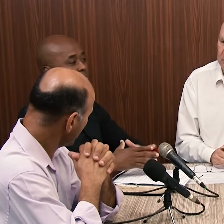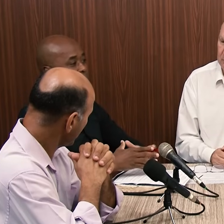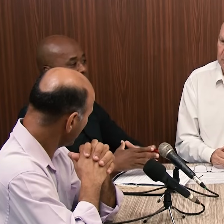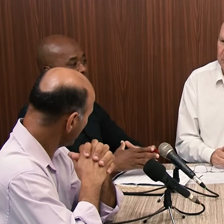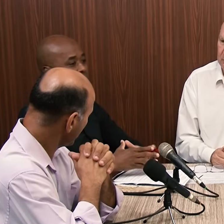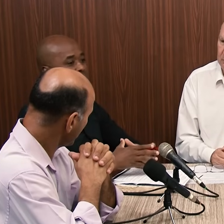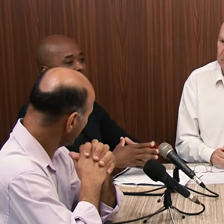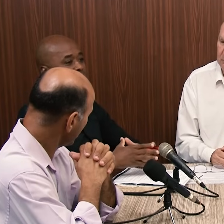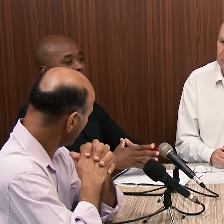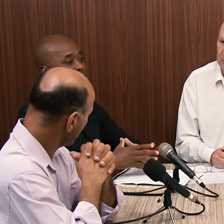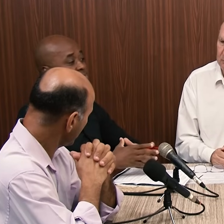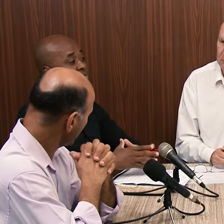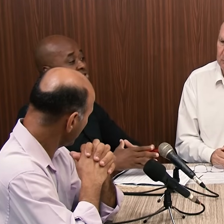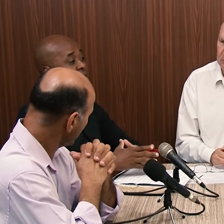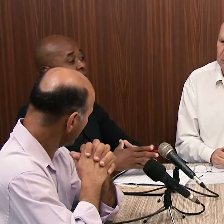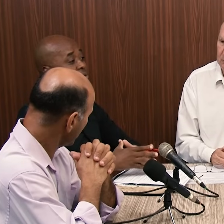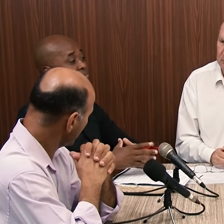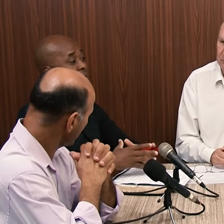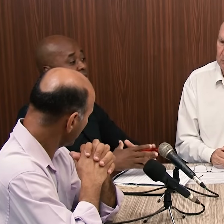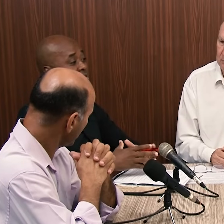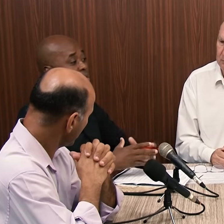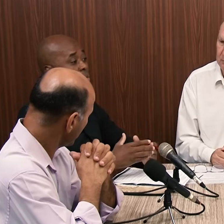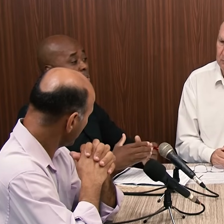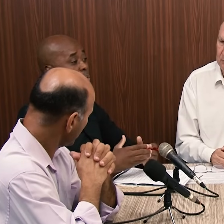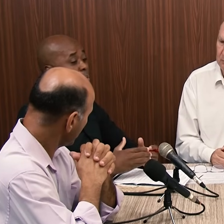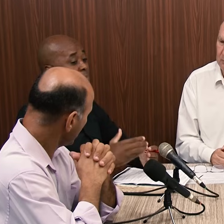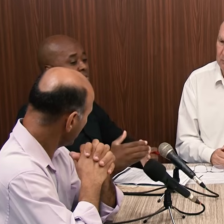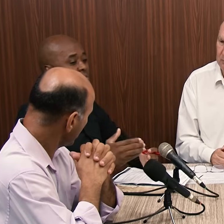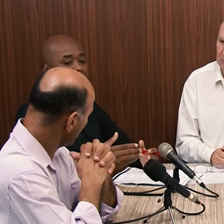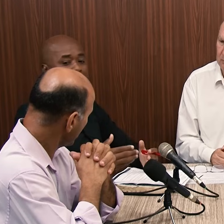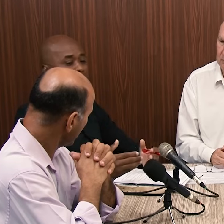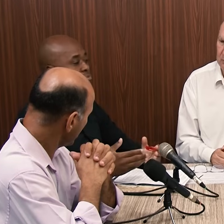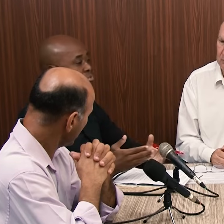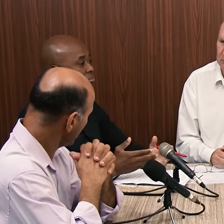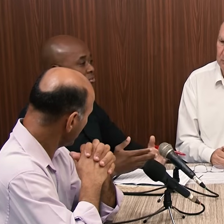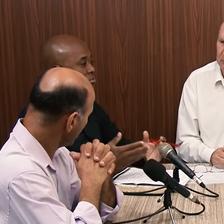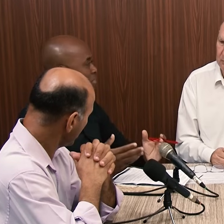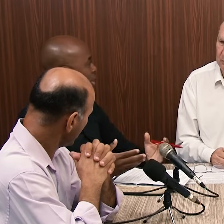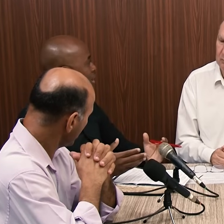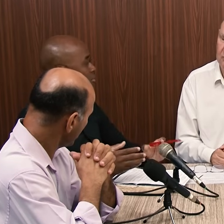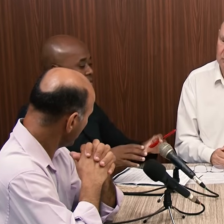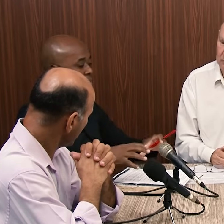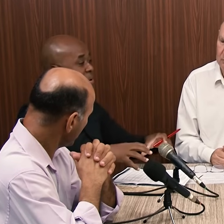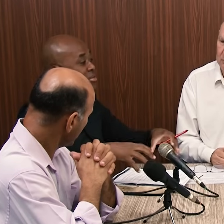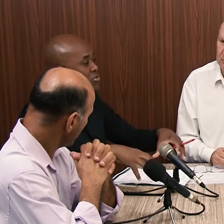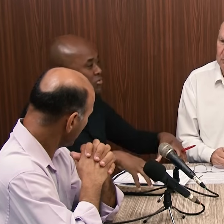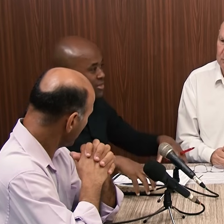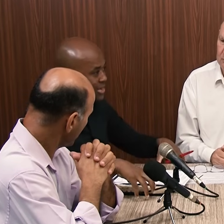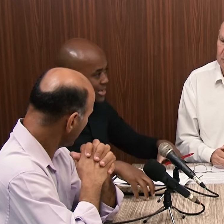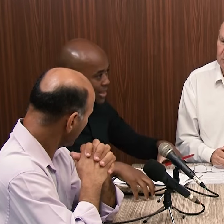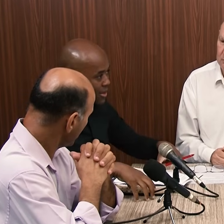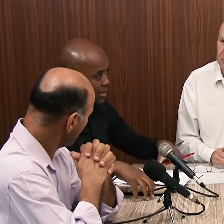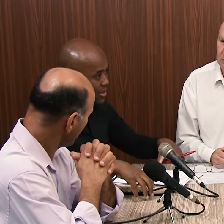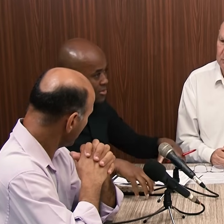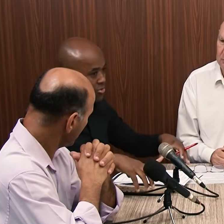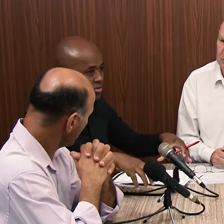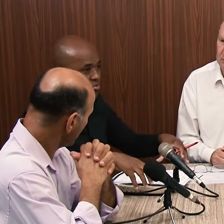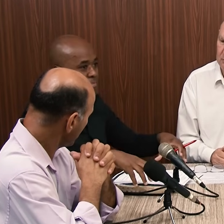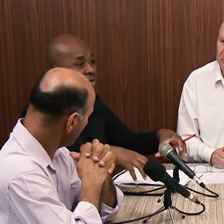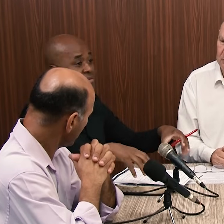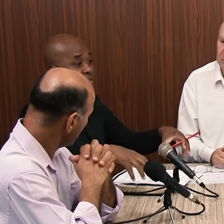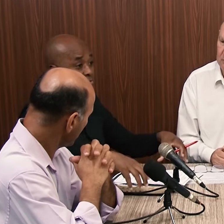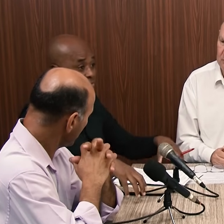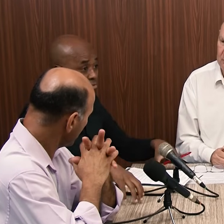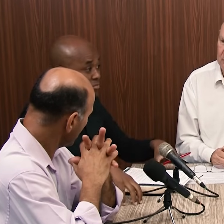obra se completa e nós conseguimos enxergar não mais o momento que nós vivíamos no mundo de pecado, preso às coisas da terra, raiz,